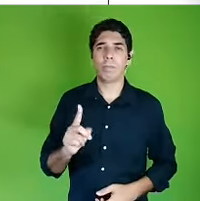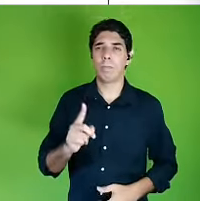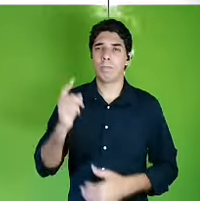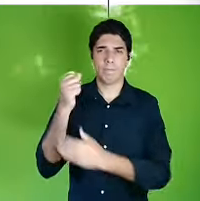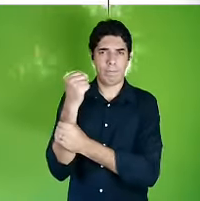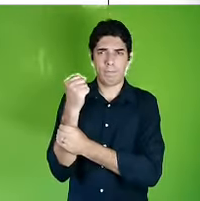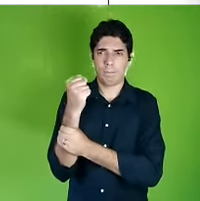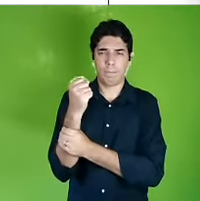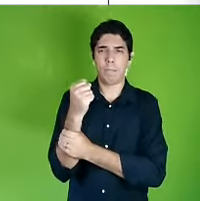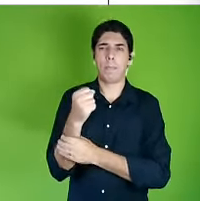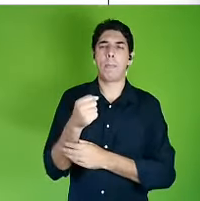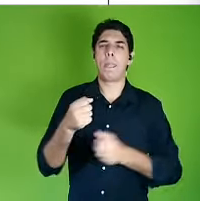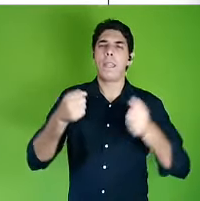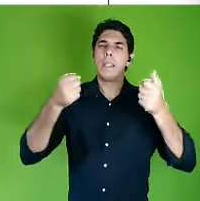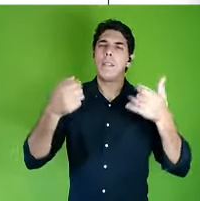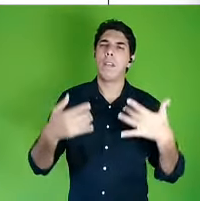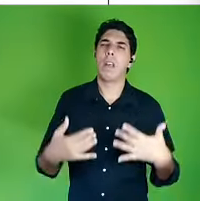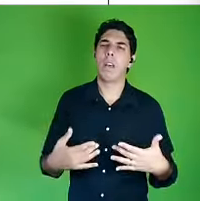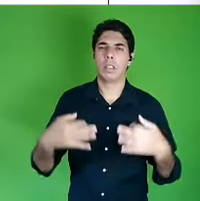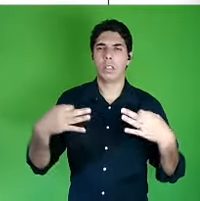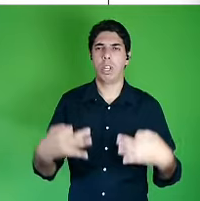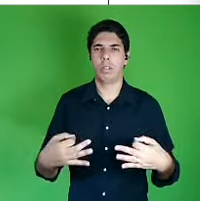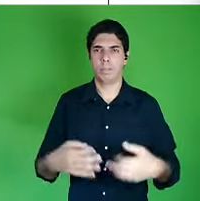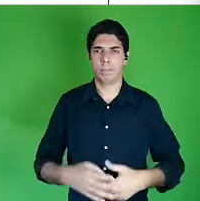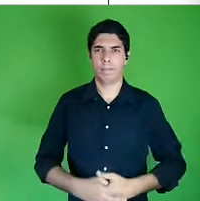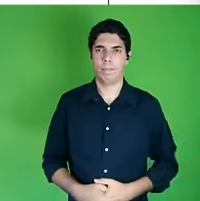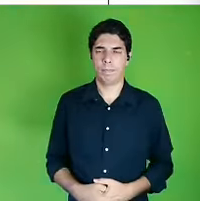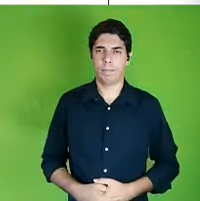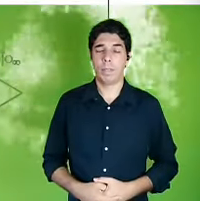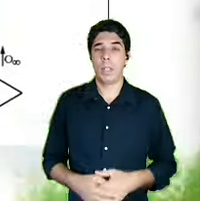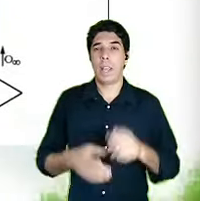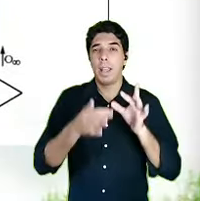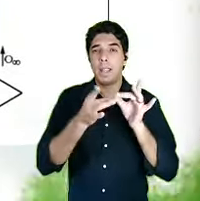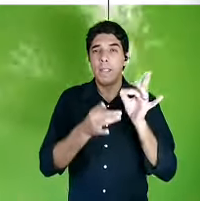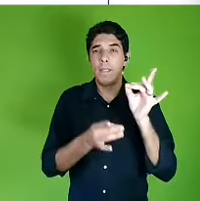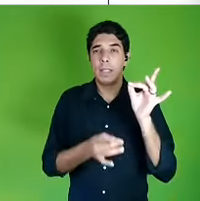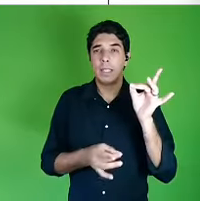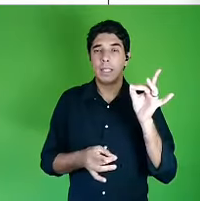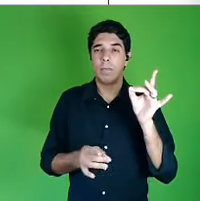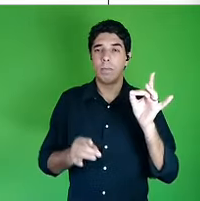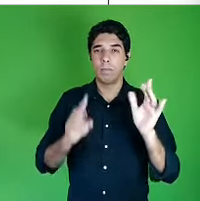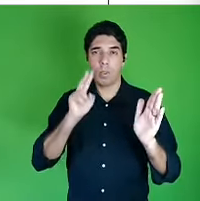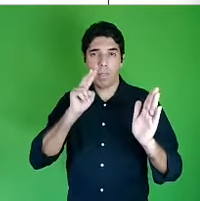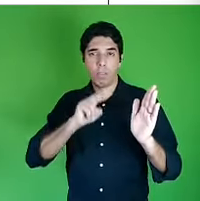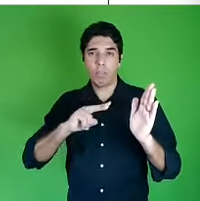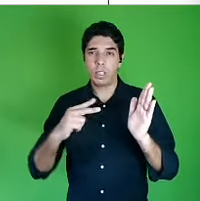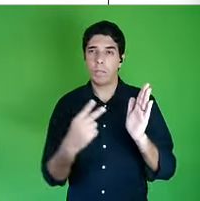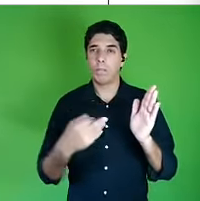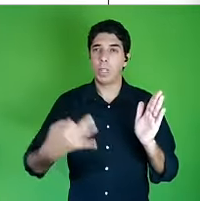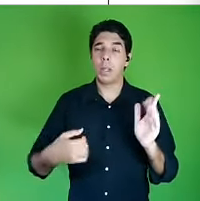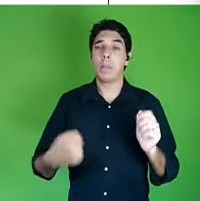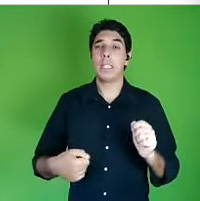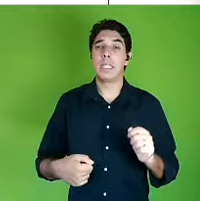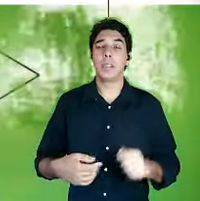a definição da sua forma na maioria dos casos. A definição exata dessas formas espaciais ela